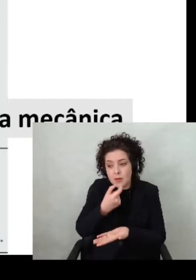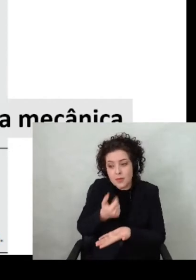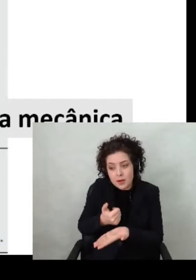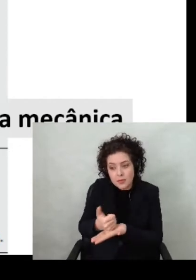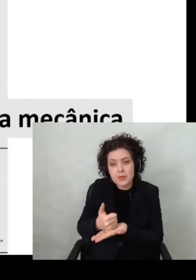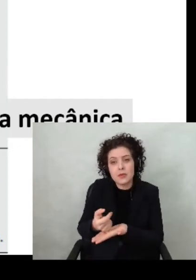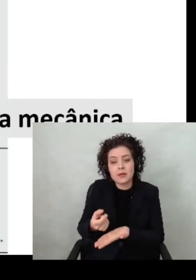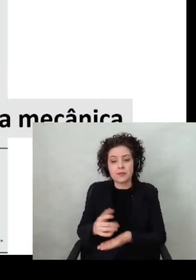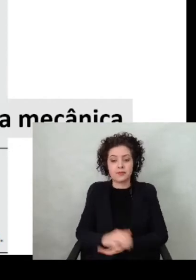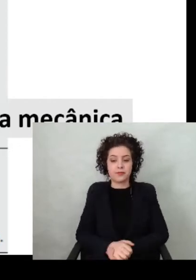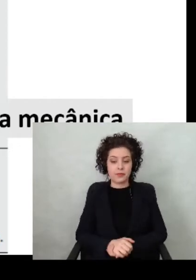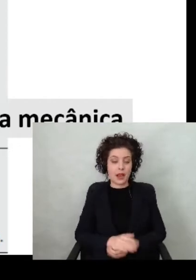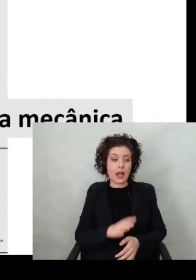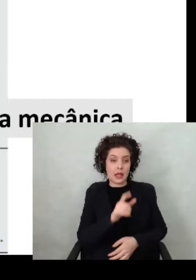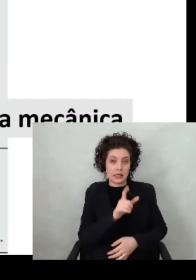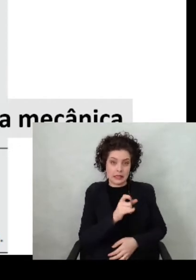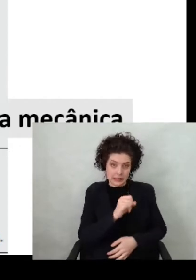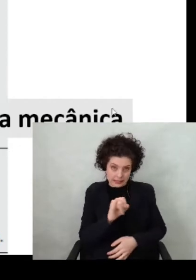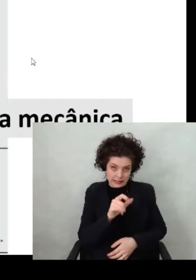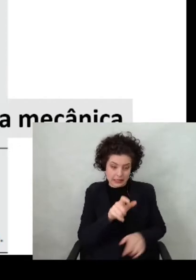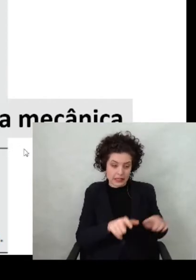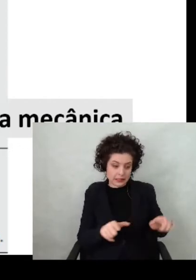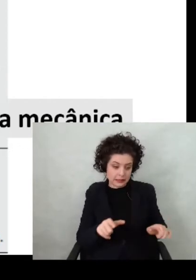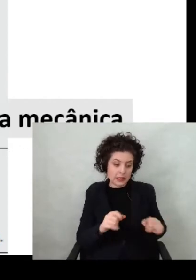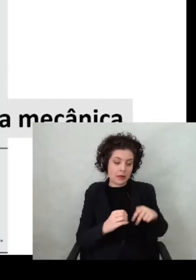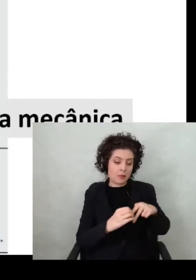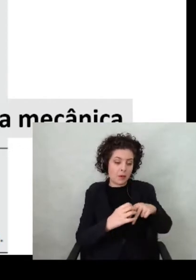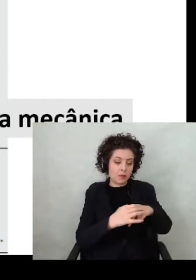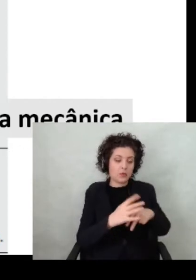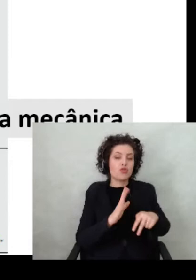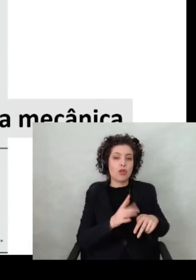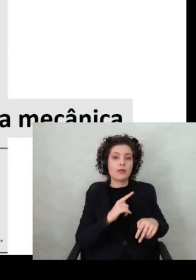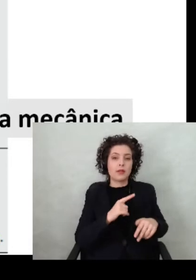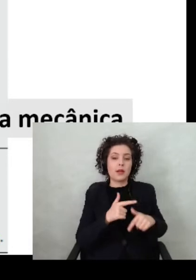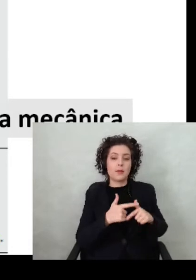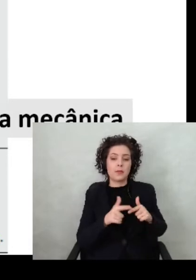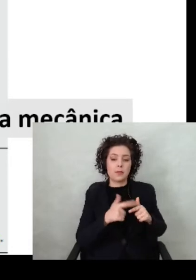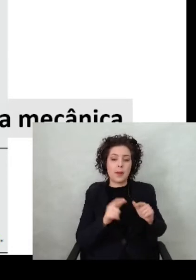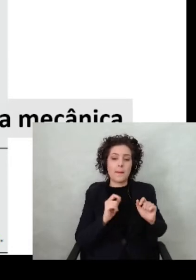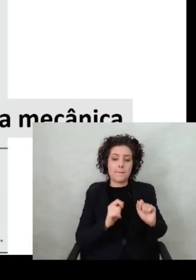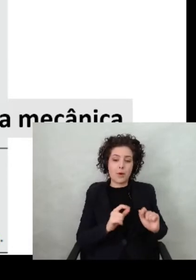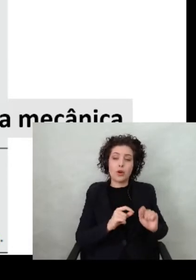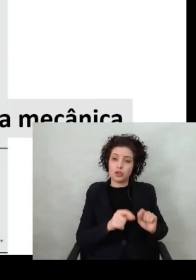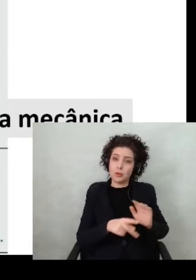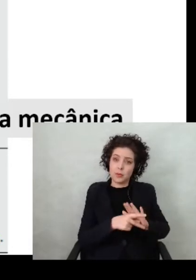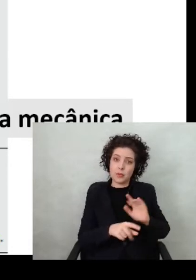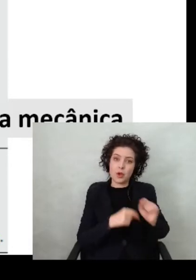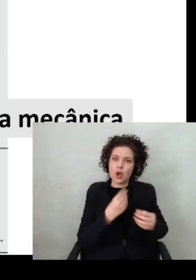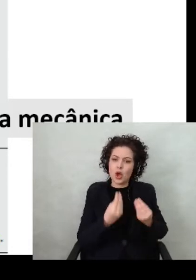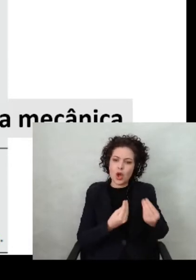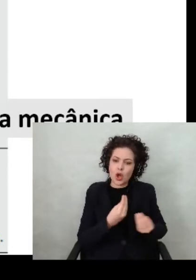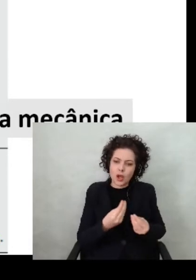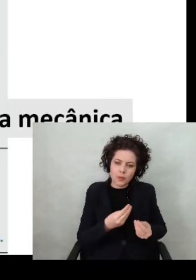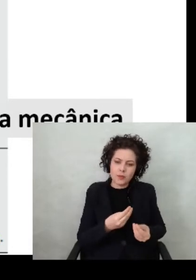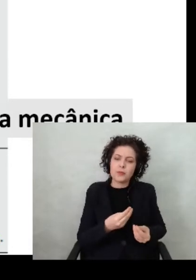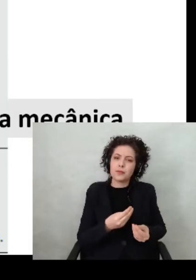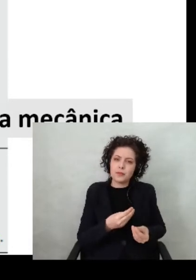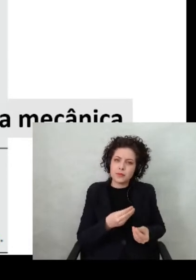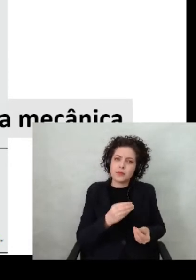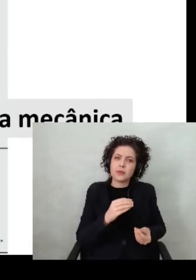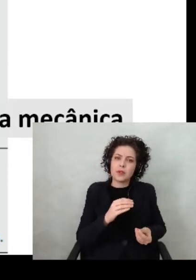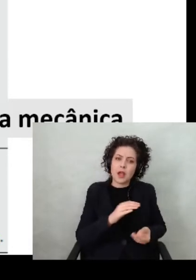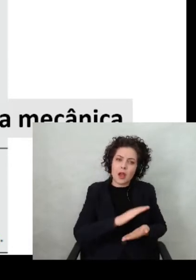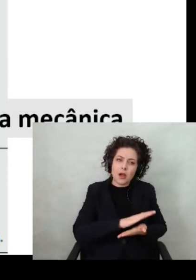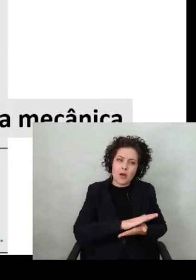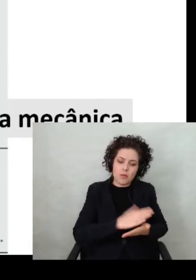para tromboprofilaxia, pode ser feita a tromboprofilaxia mecânica através da compressão intermitente pneumática dos